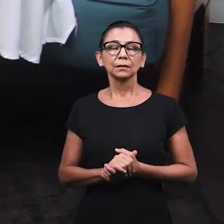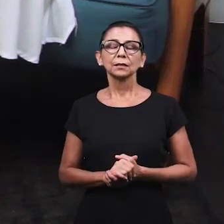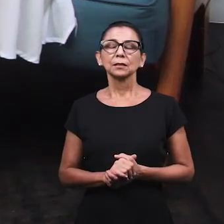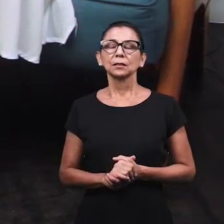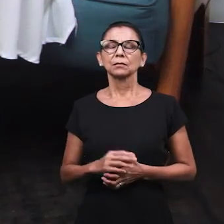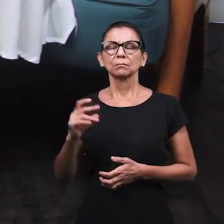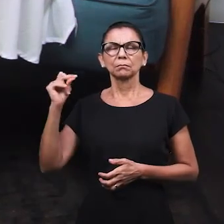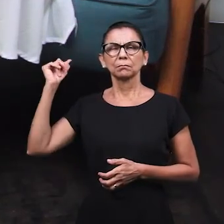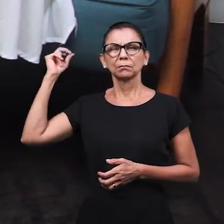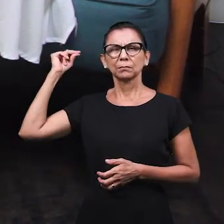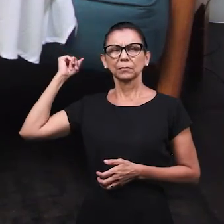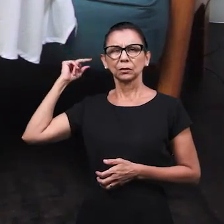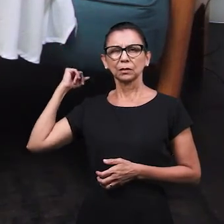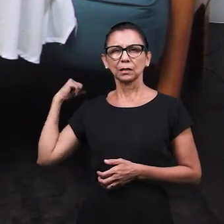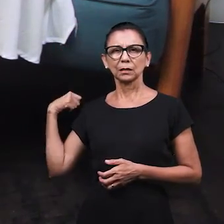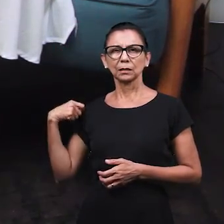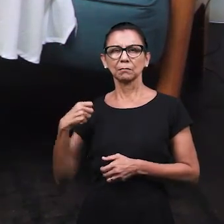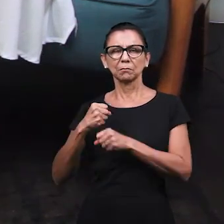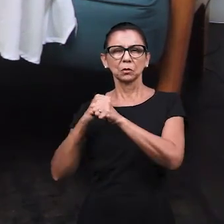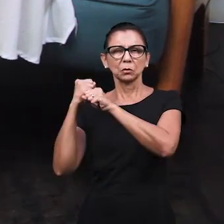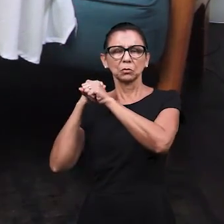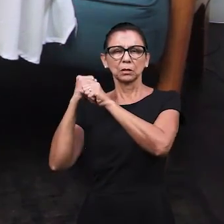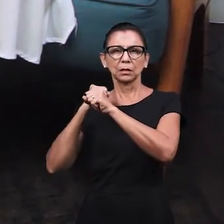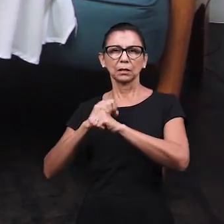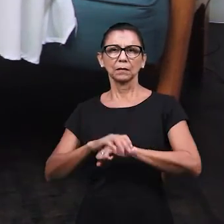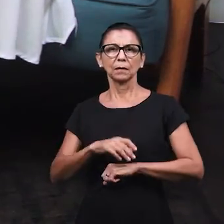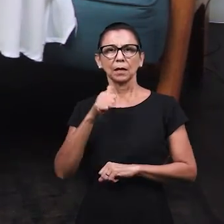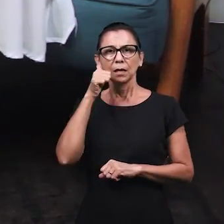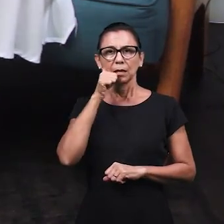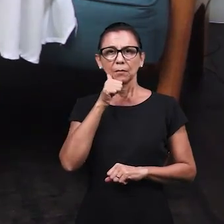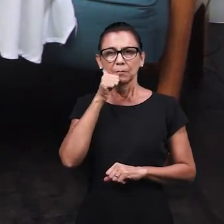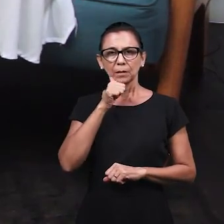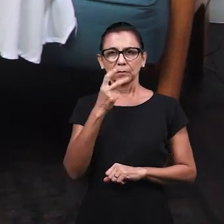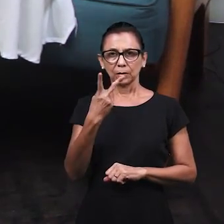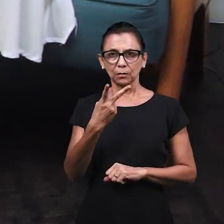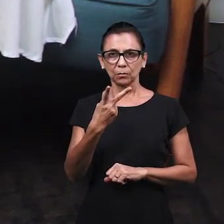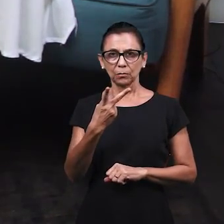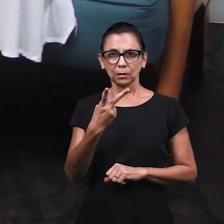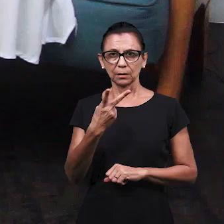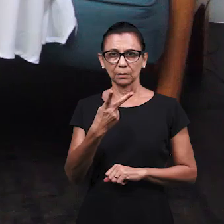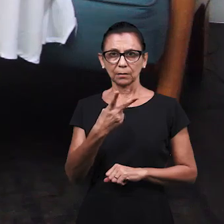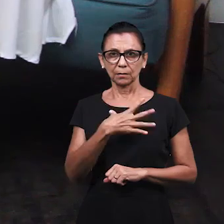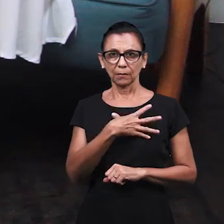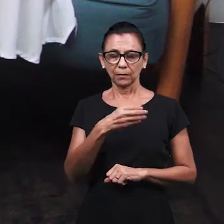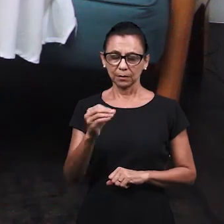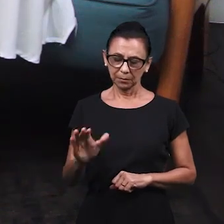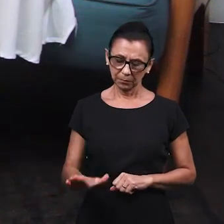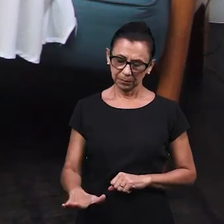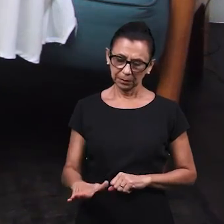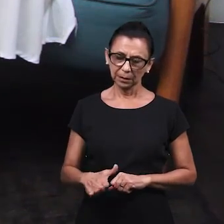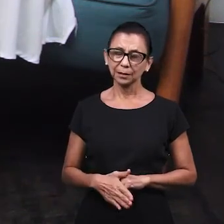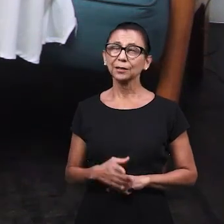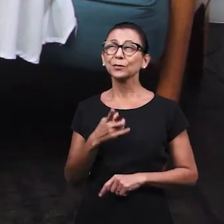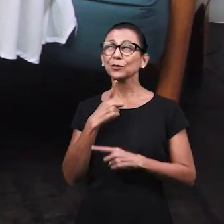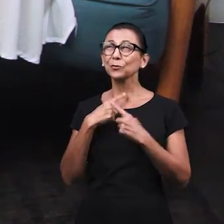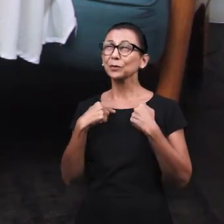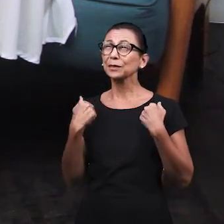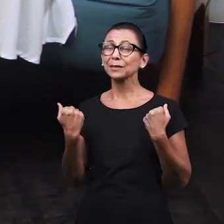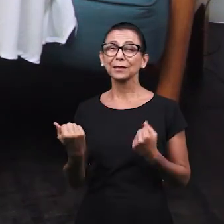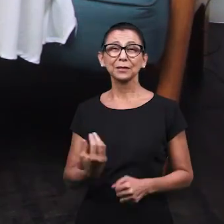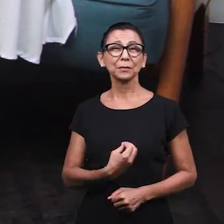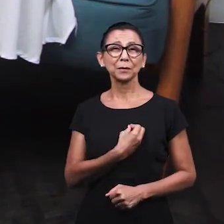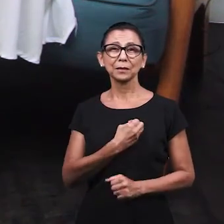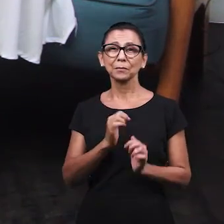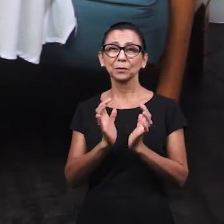Há muitos anos atrás, as minhas filhas eram pequenas, eu tinha um desejo muito grande de fazer parte do grupo de louvor, do grupo de louvor do Manaim. E eu orei